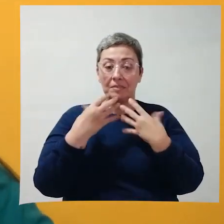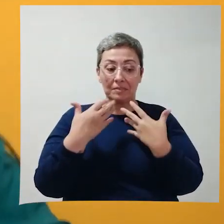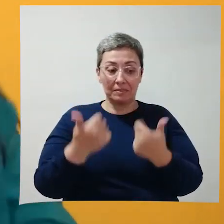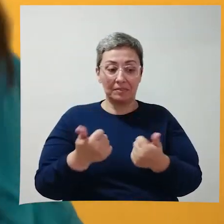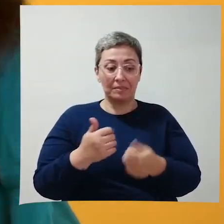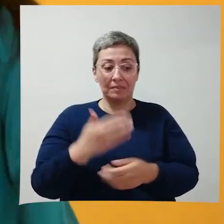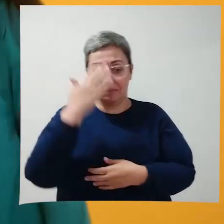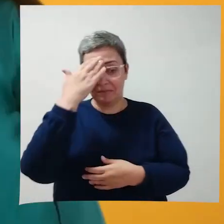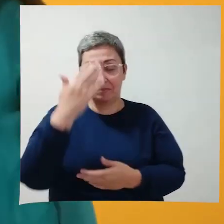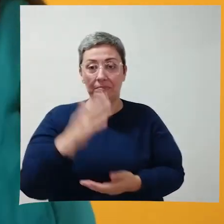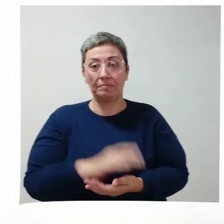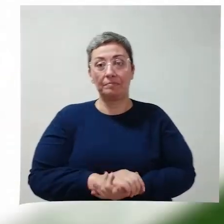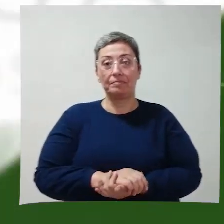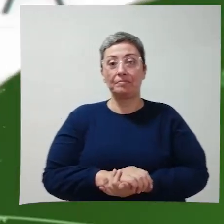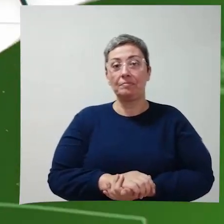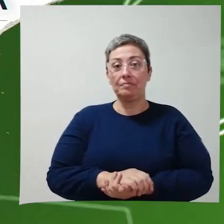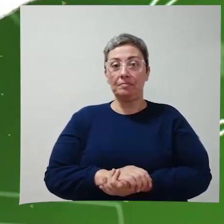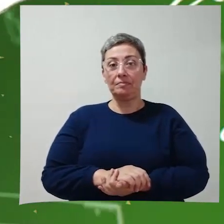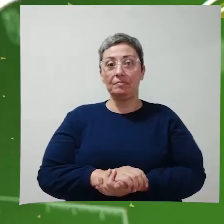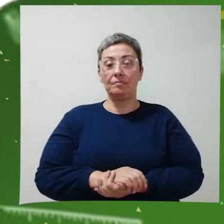bem. Obrigada.